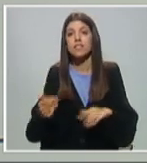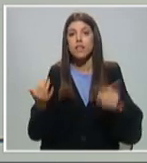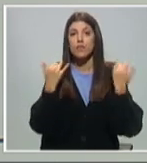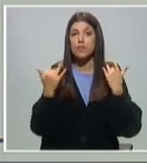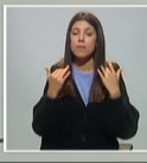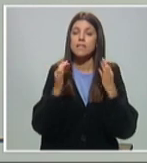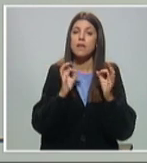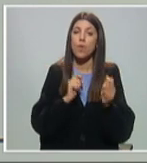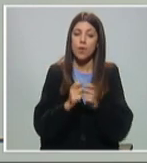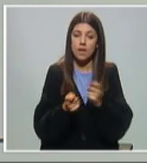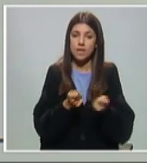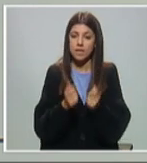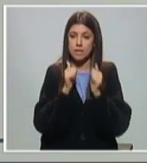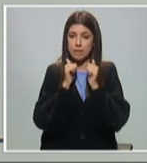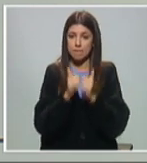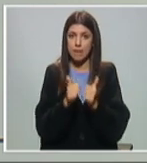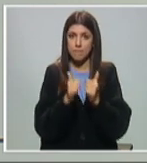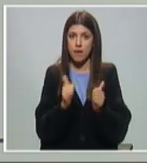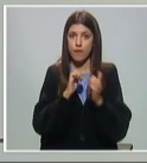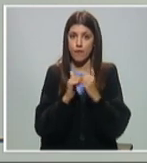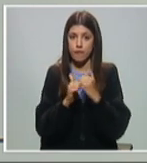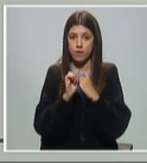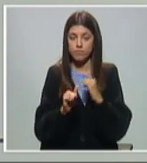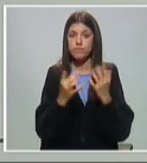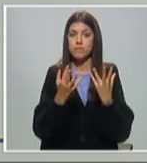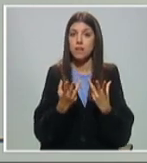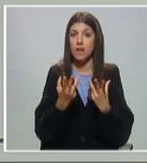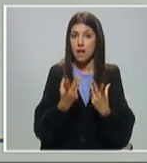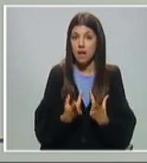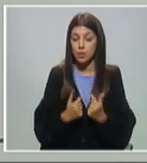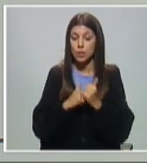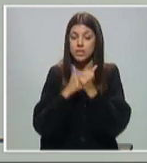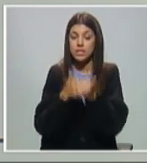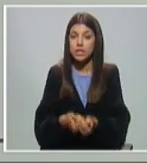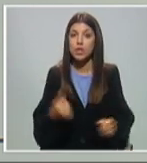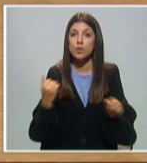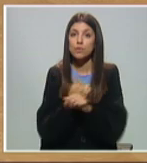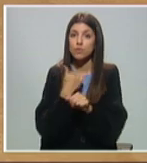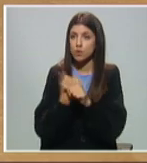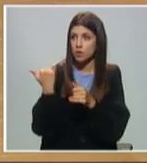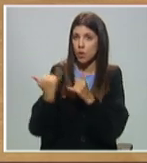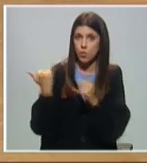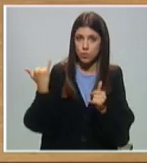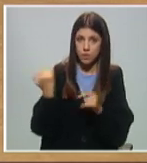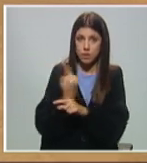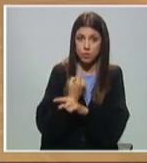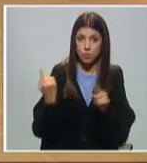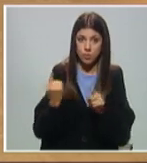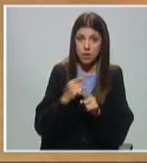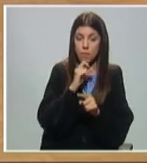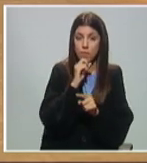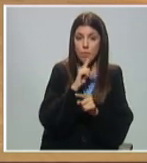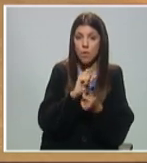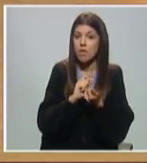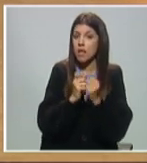bem organizados numa folha de cálculo e termos aplicado as funções de uma forma automática, porque a partir daí tu podes